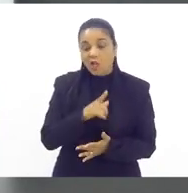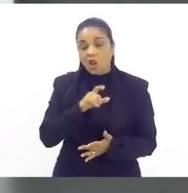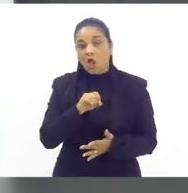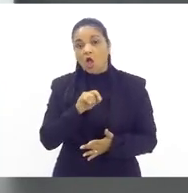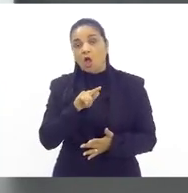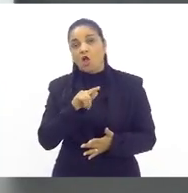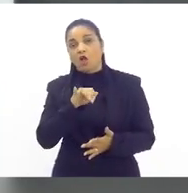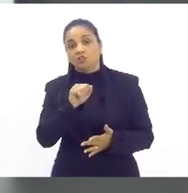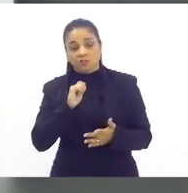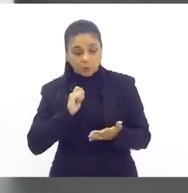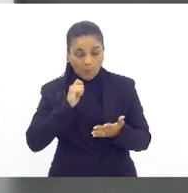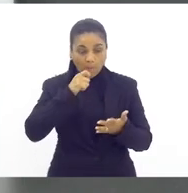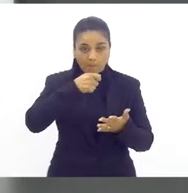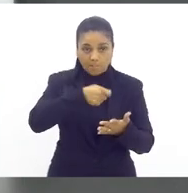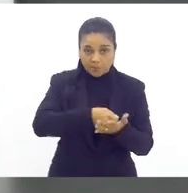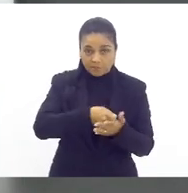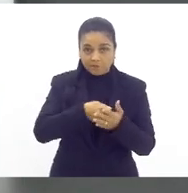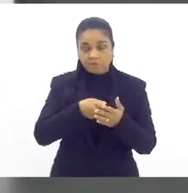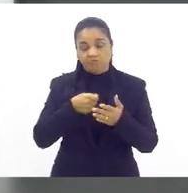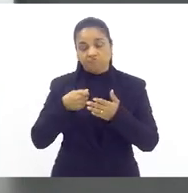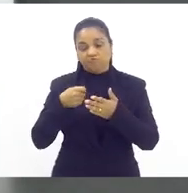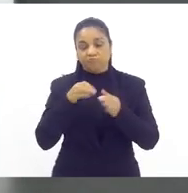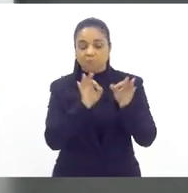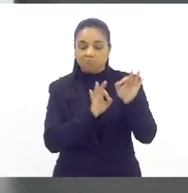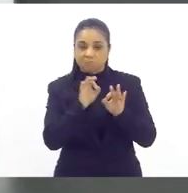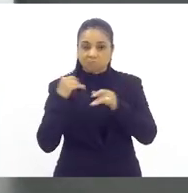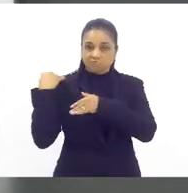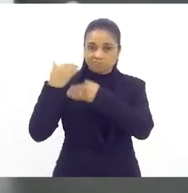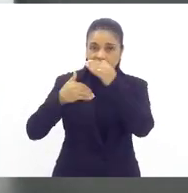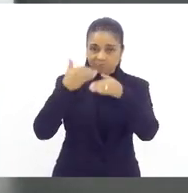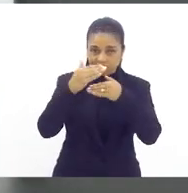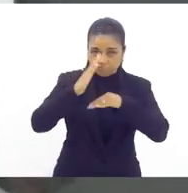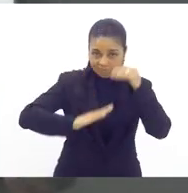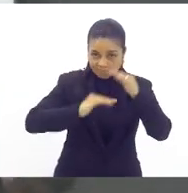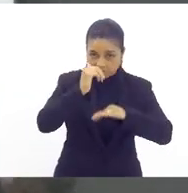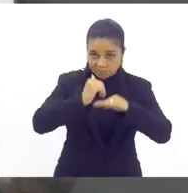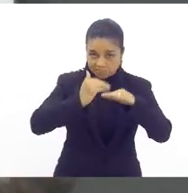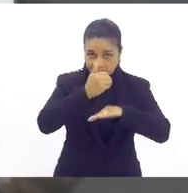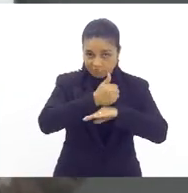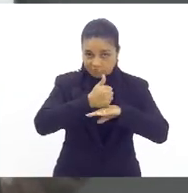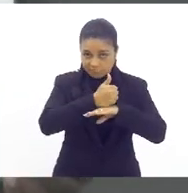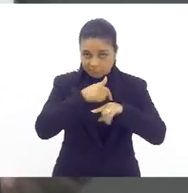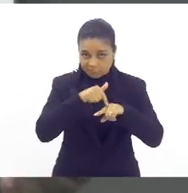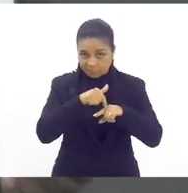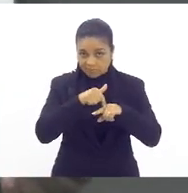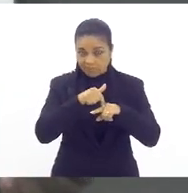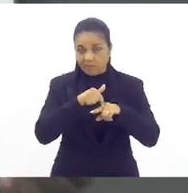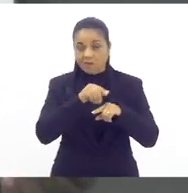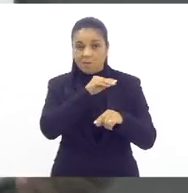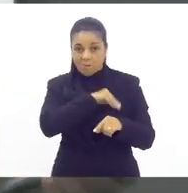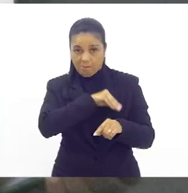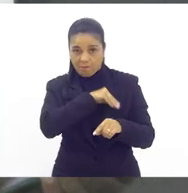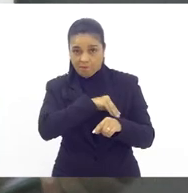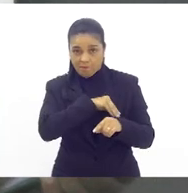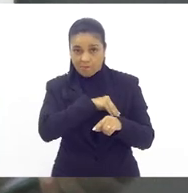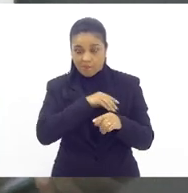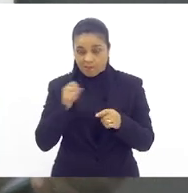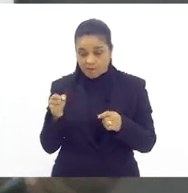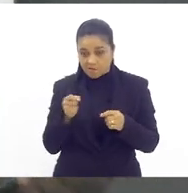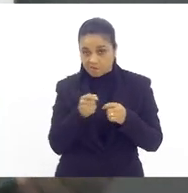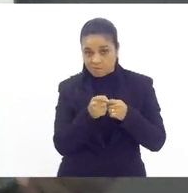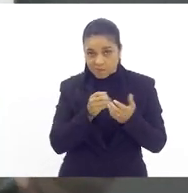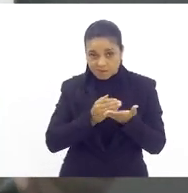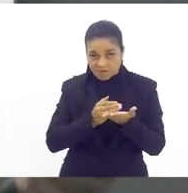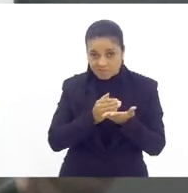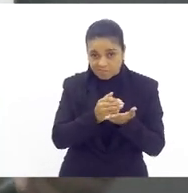pagamento o nosso plano de carreira ao você é engessar a progressão Inicial na carreira